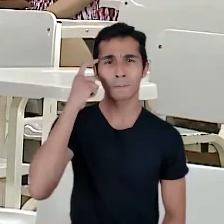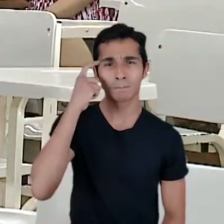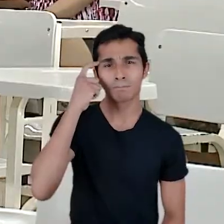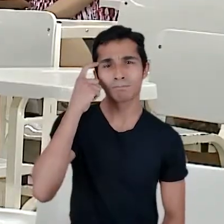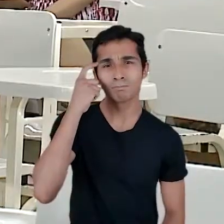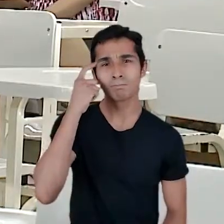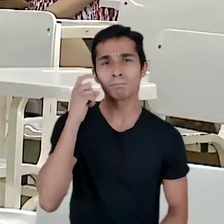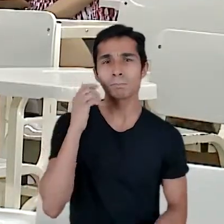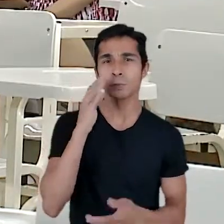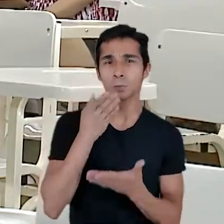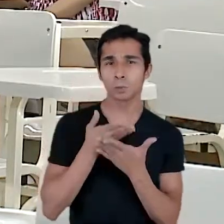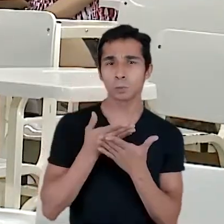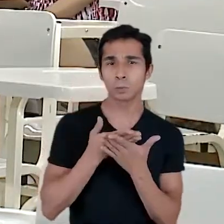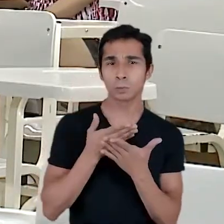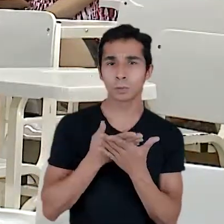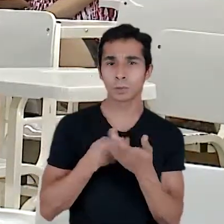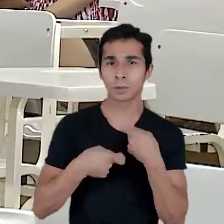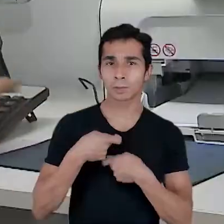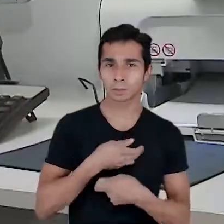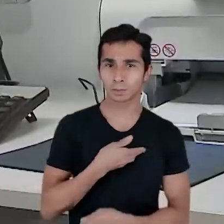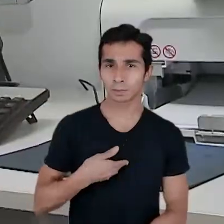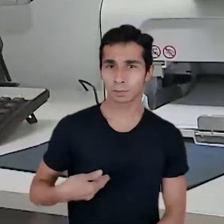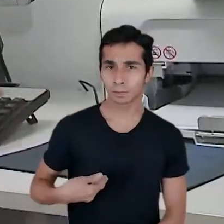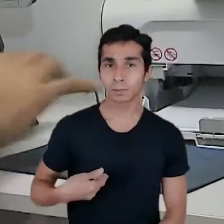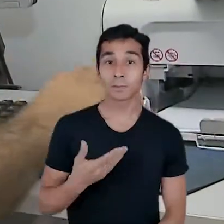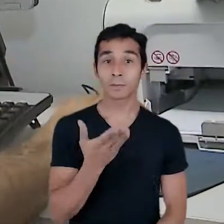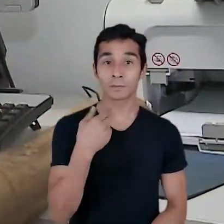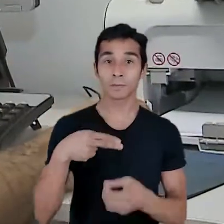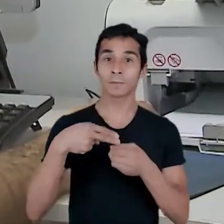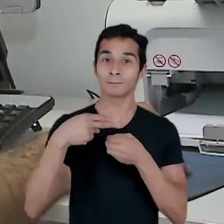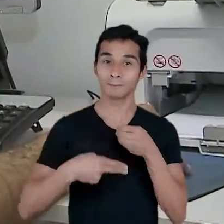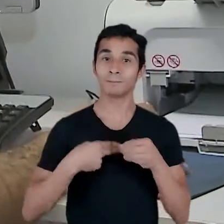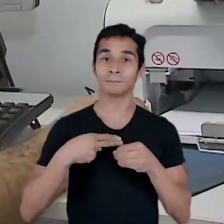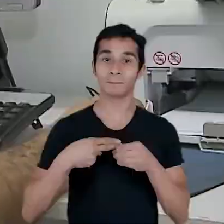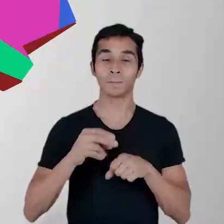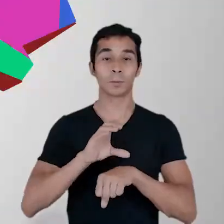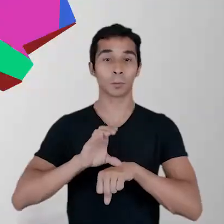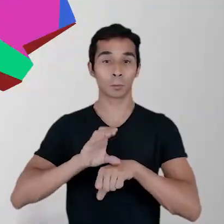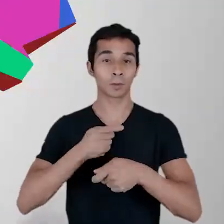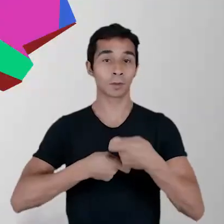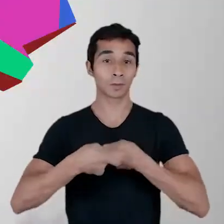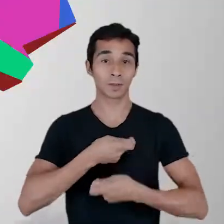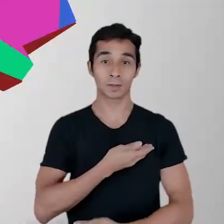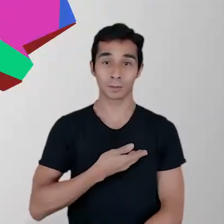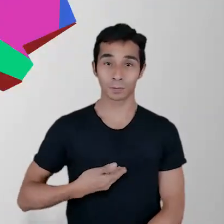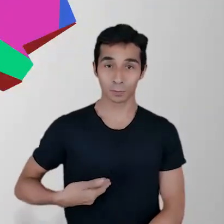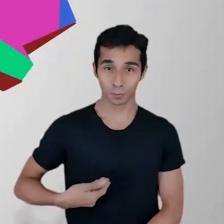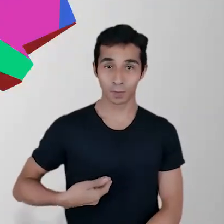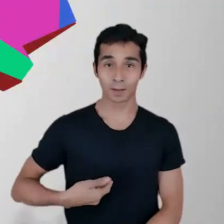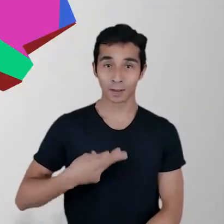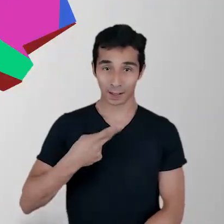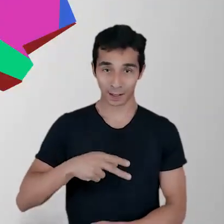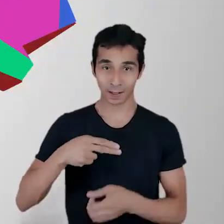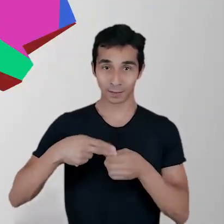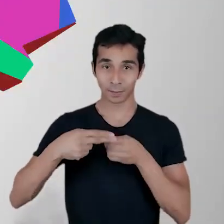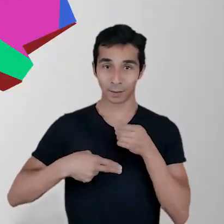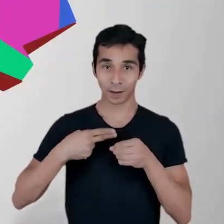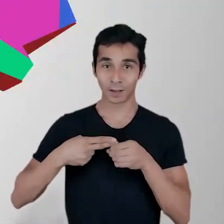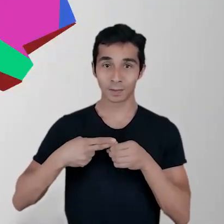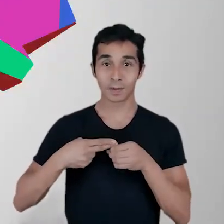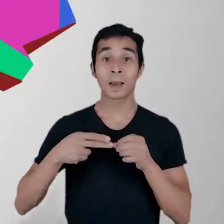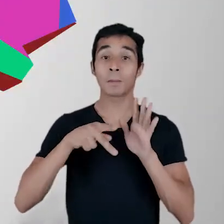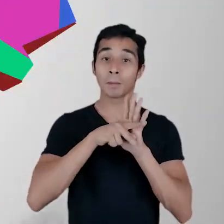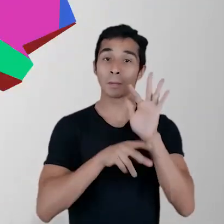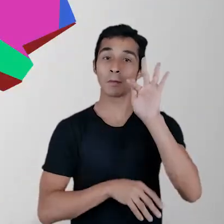Está pensando em estudar administração pública? Então venha para a Unesp. O curso de administração pública da Unesp